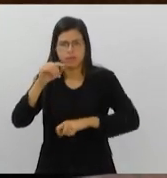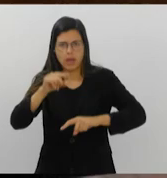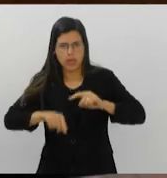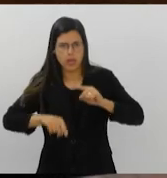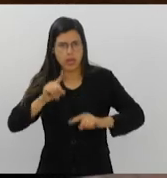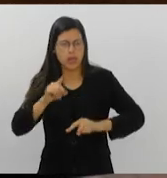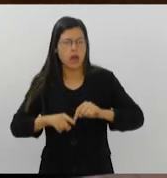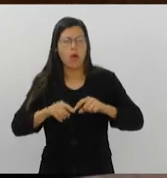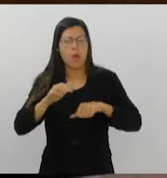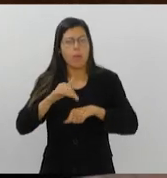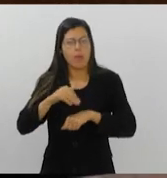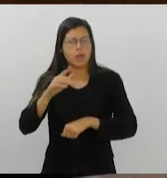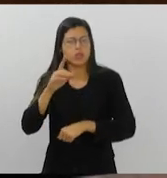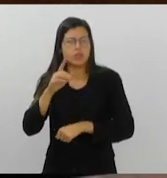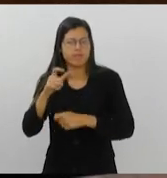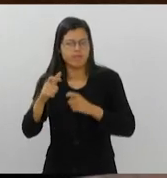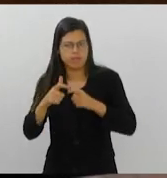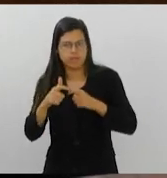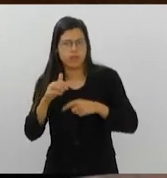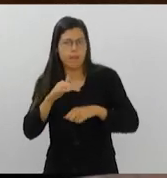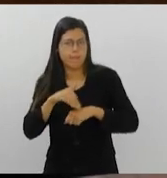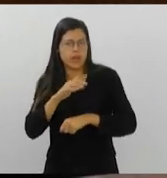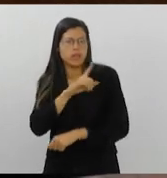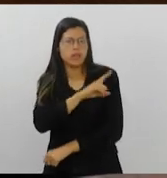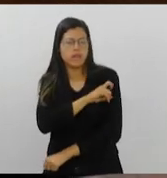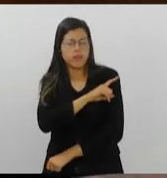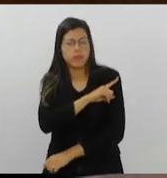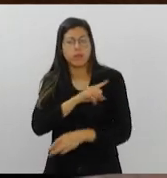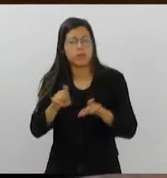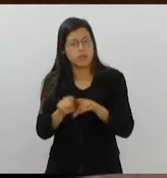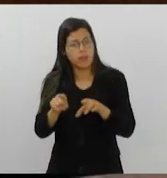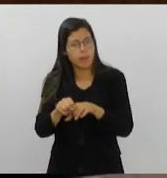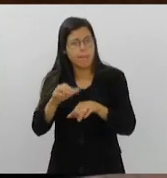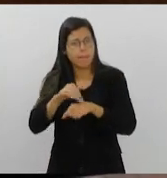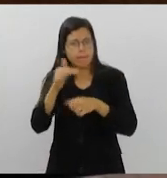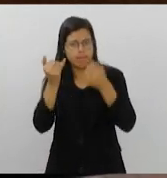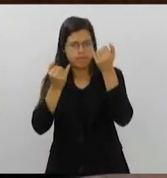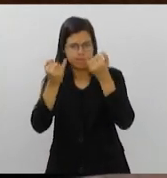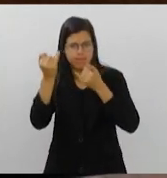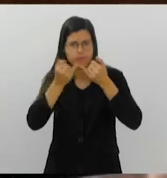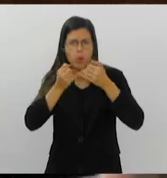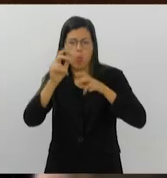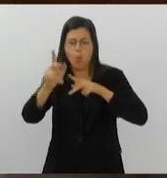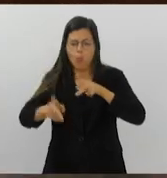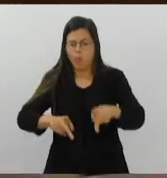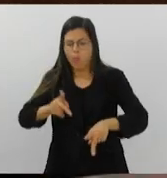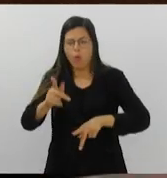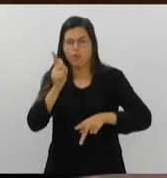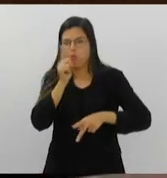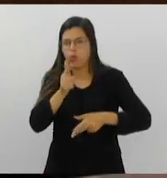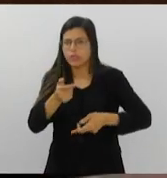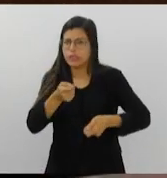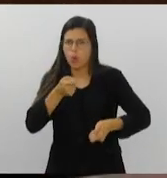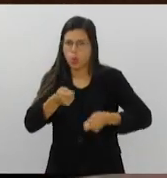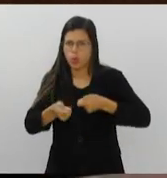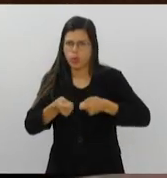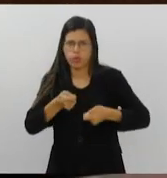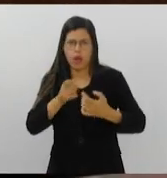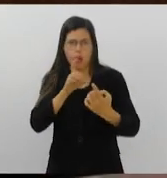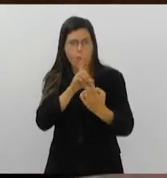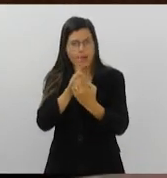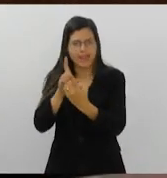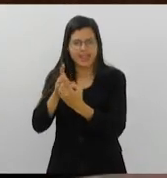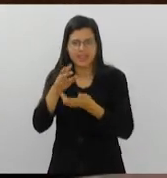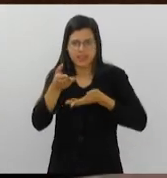médico, mais enfermeiro, e temos que ter mais informação para a população poder controlar o atendimento de